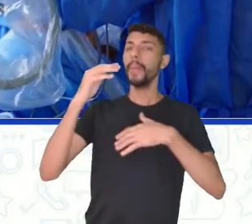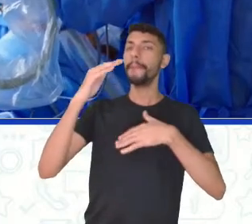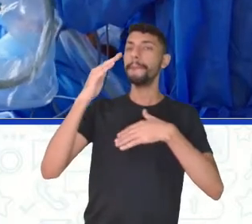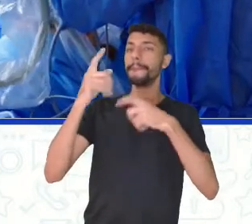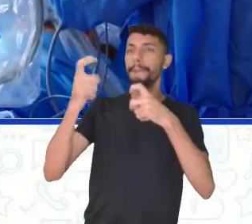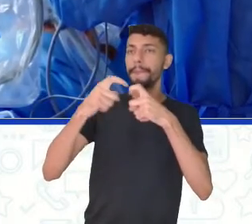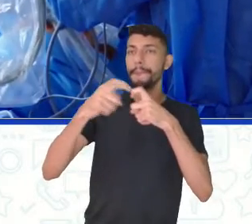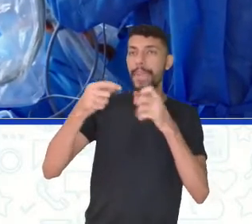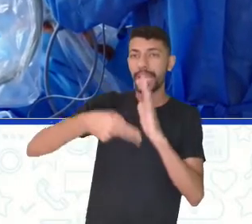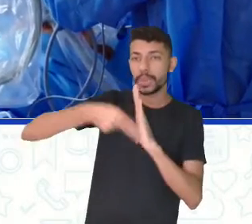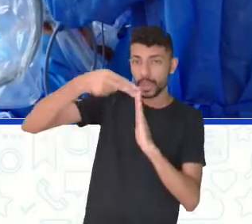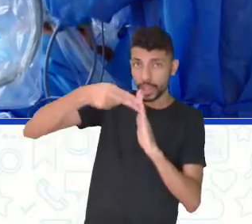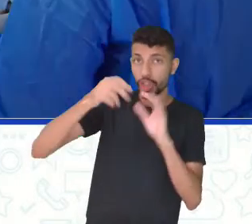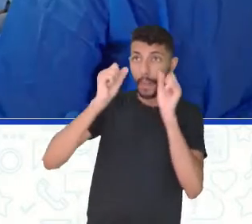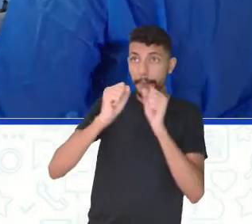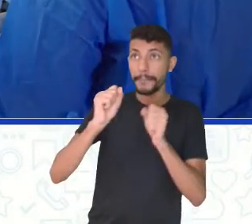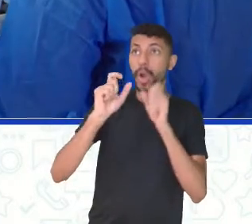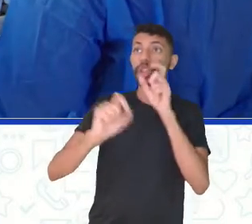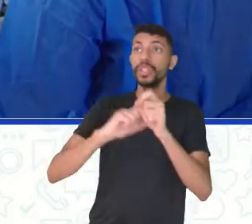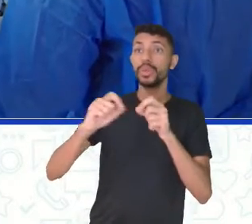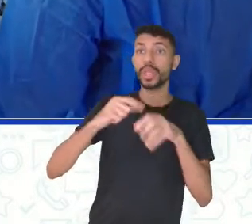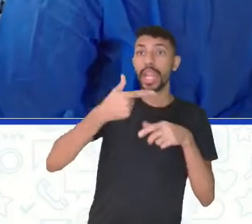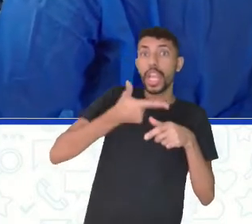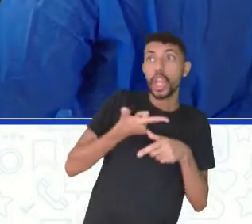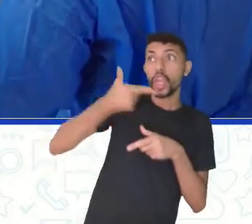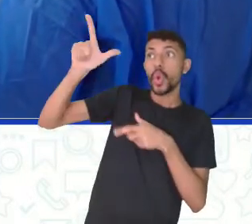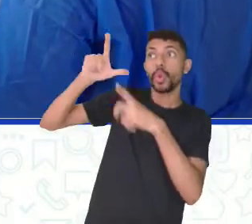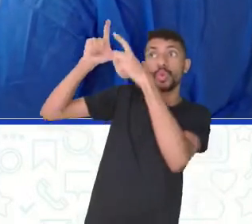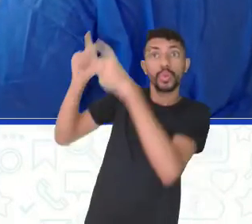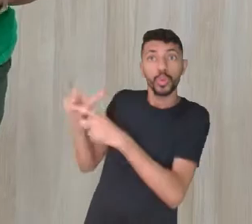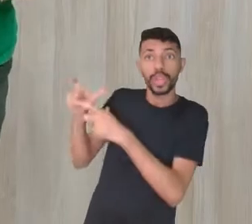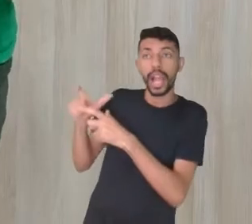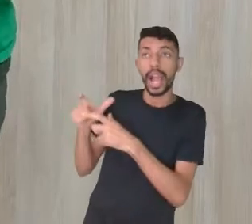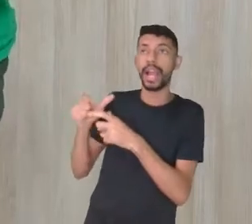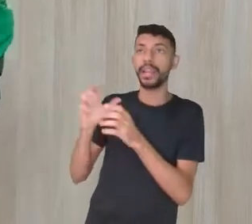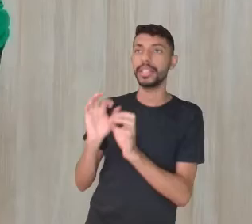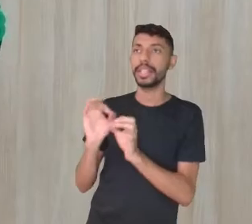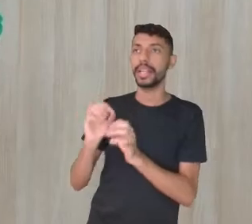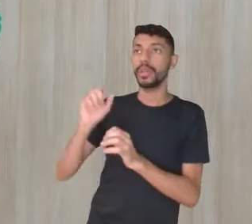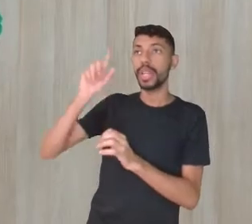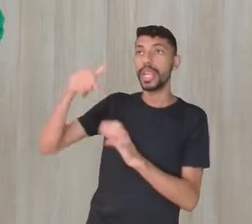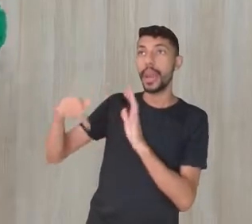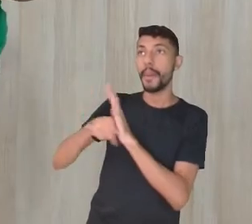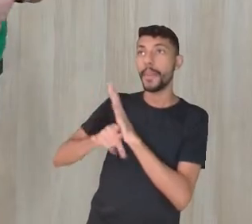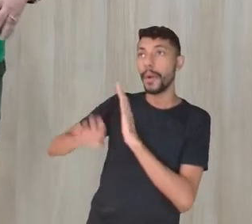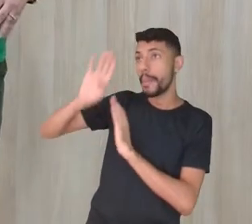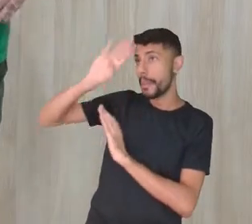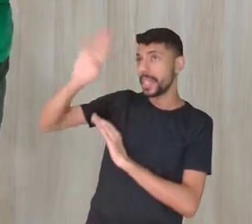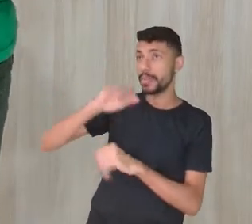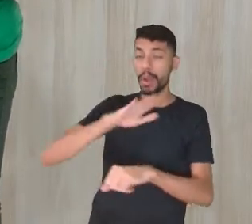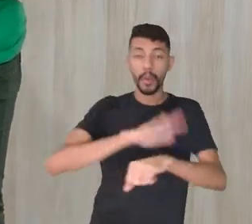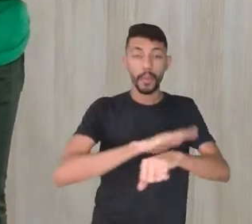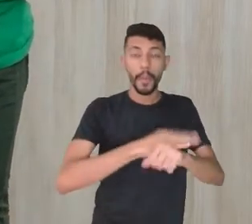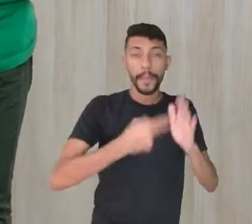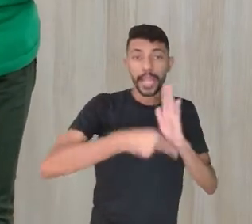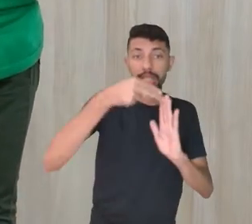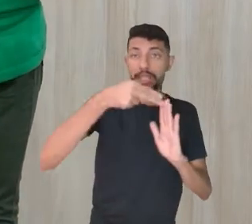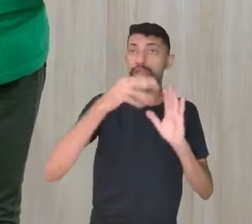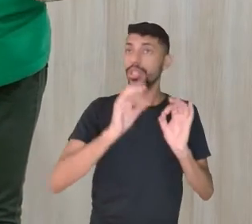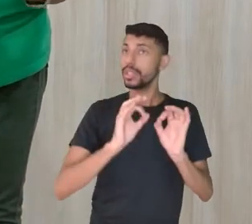outro local, em outro estado, até em outro país, e ele ser o principal numa cirurgia. Ele tem